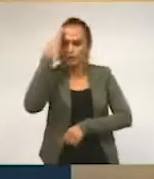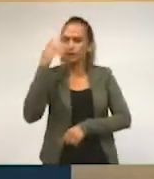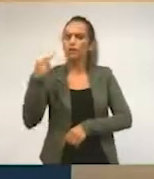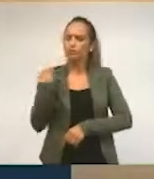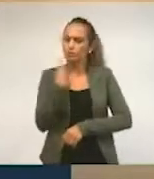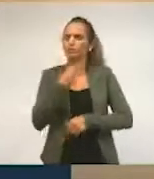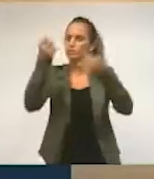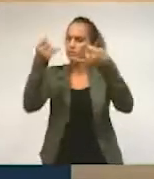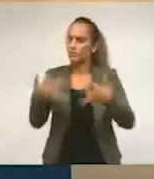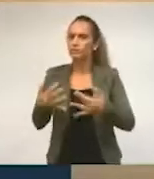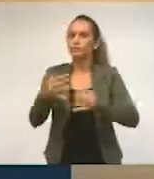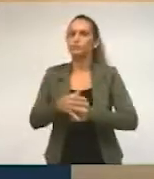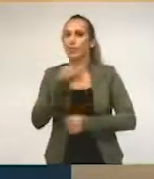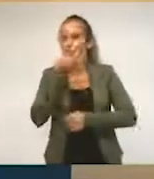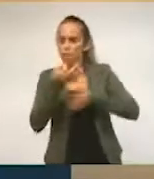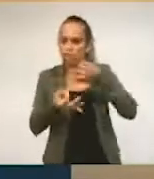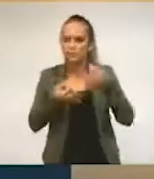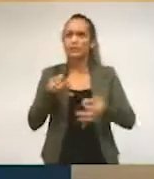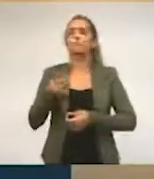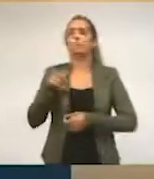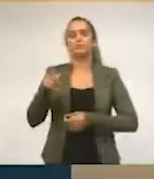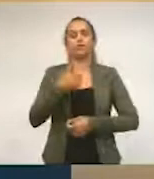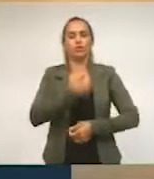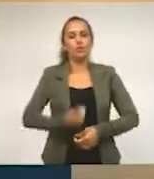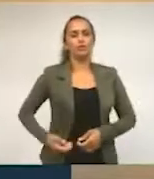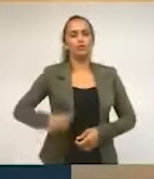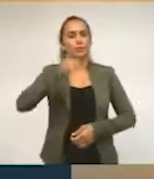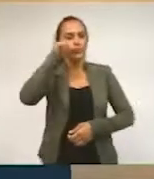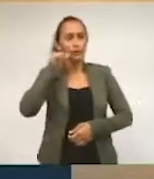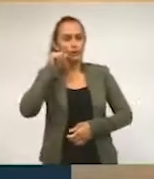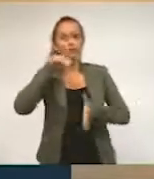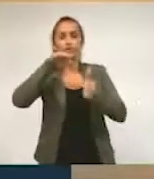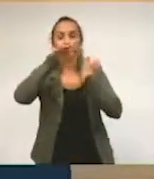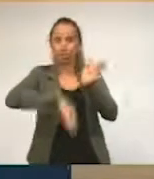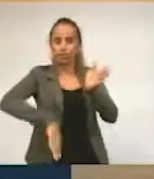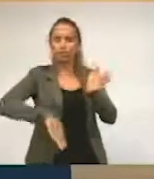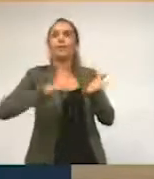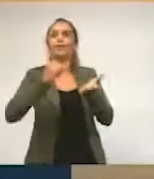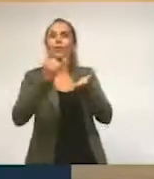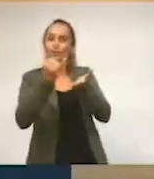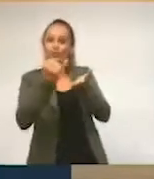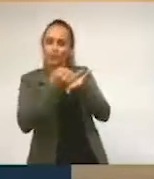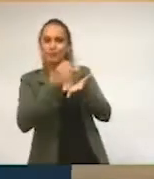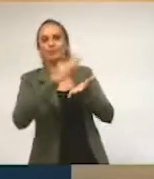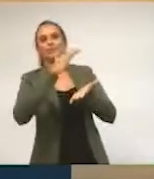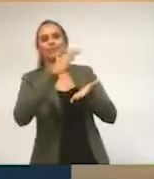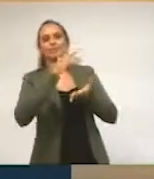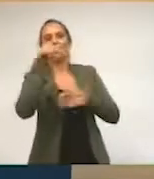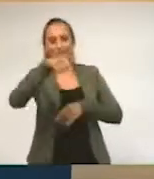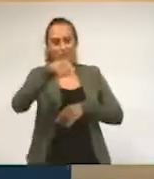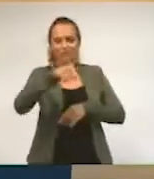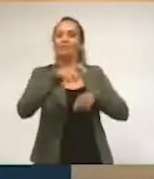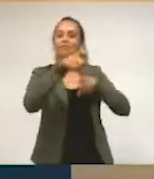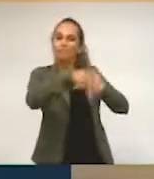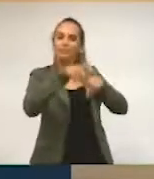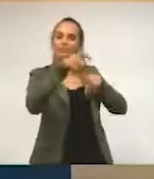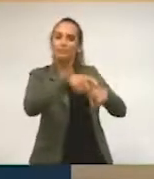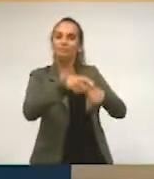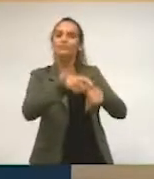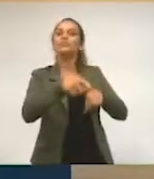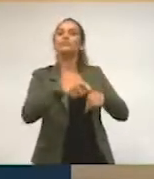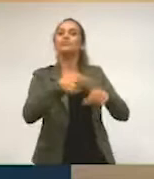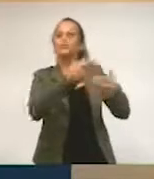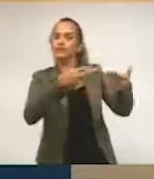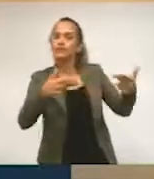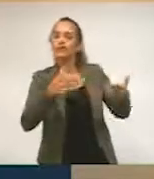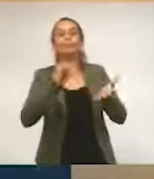e o Governo do Estado de Rondônia isentou nossos Produtores Rurais de todos